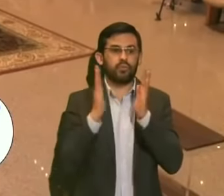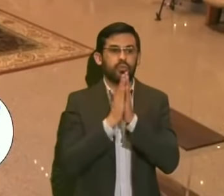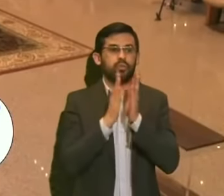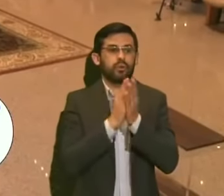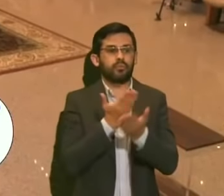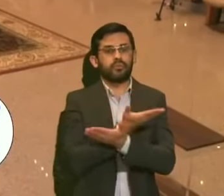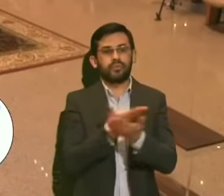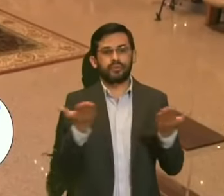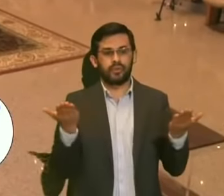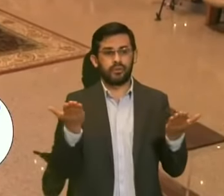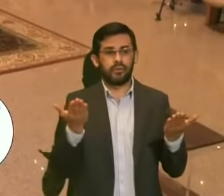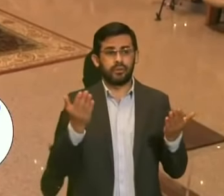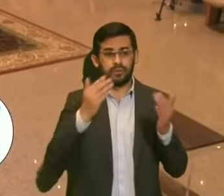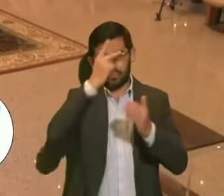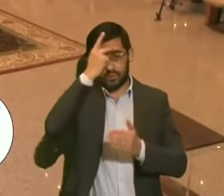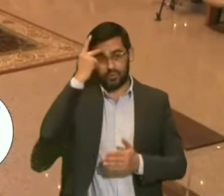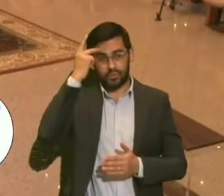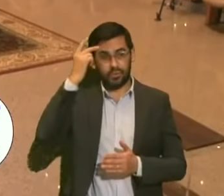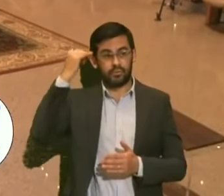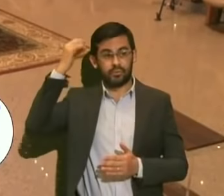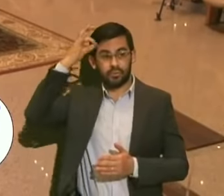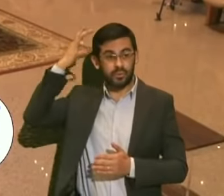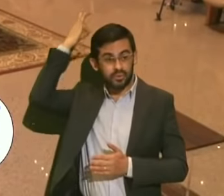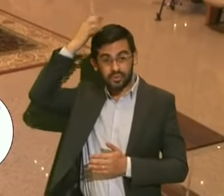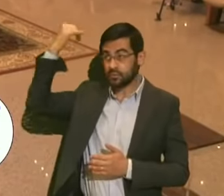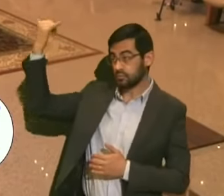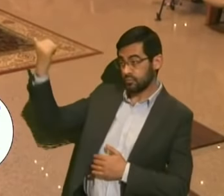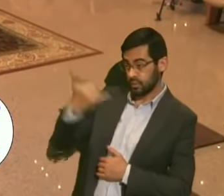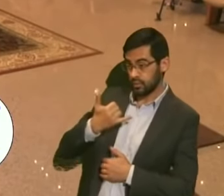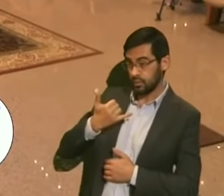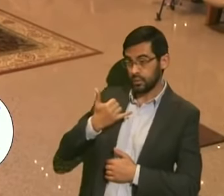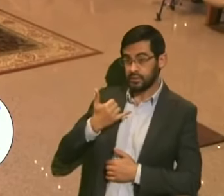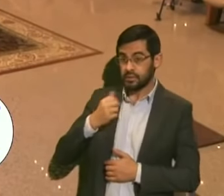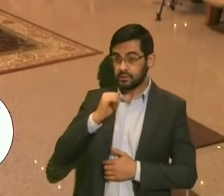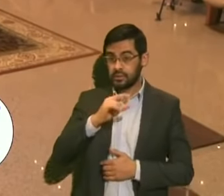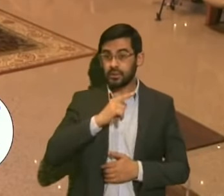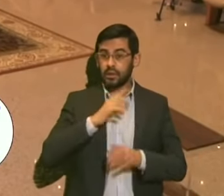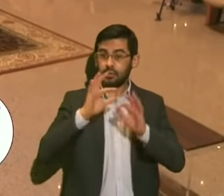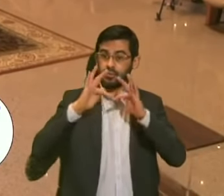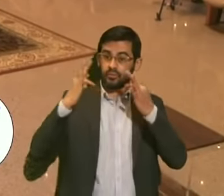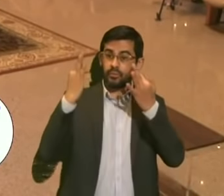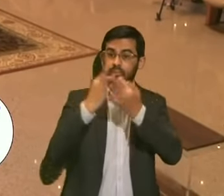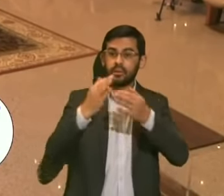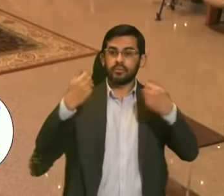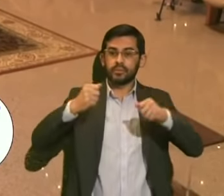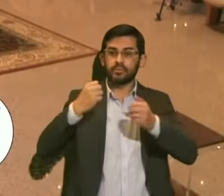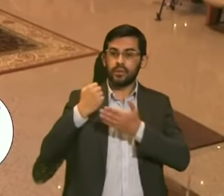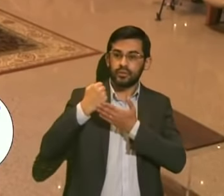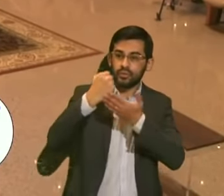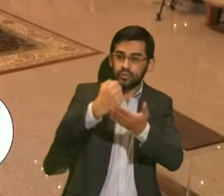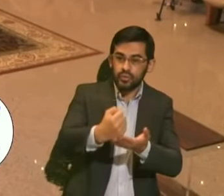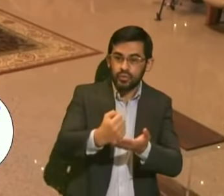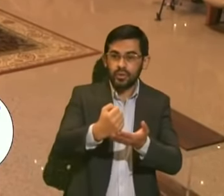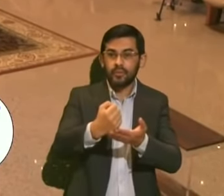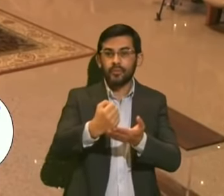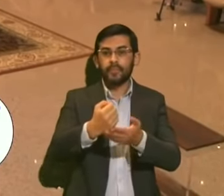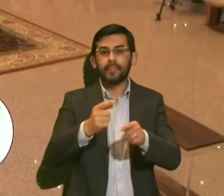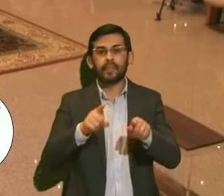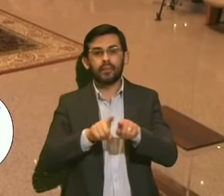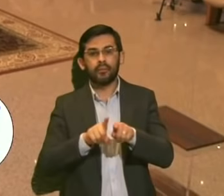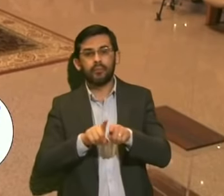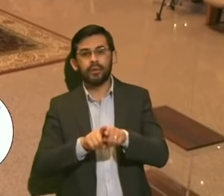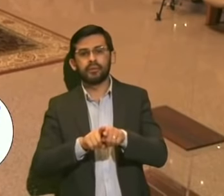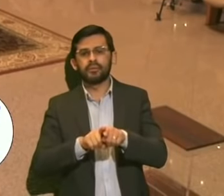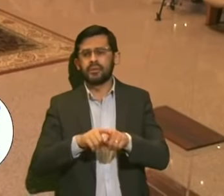aquelas pessoas a quem o Espírito Santo falou. Se tiver uma família que está precisando de ajuda, fica de pé. Se tiver,